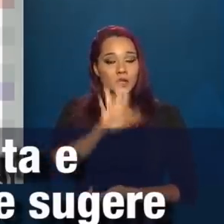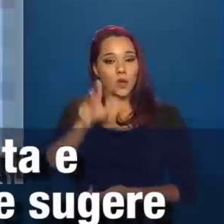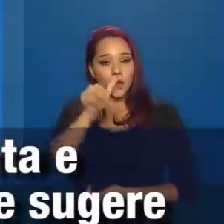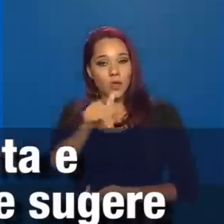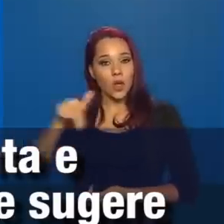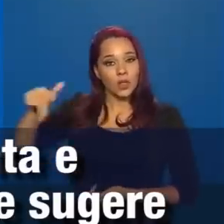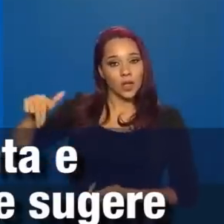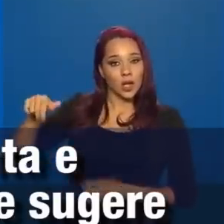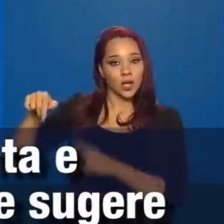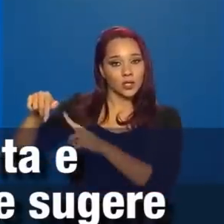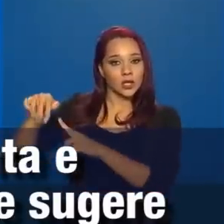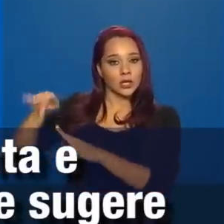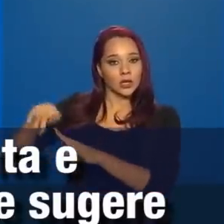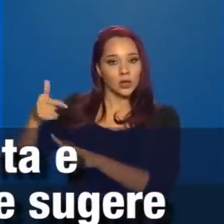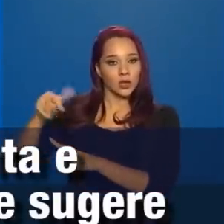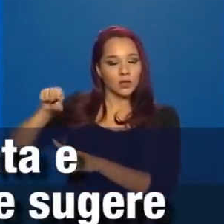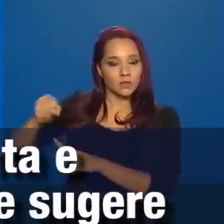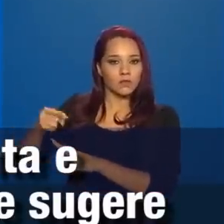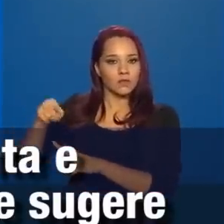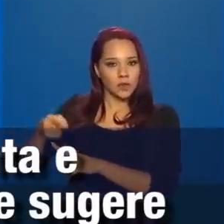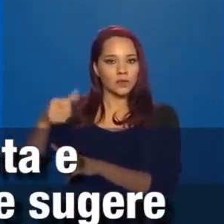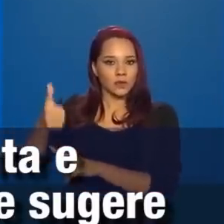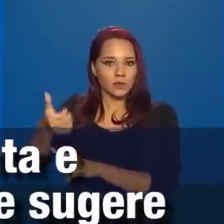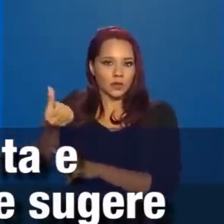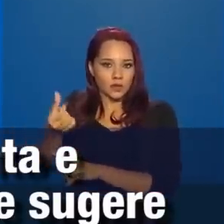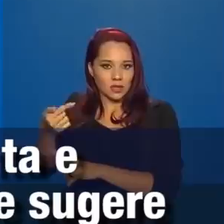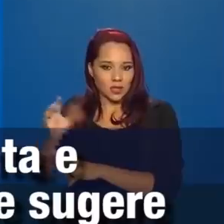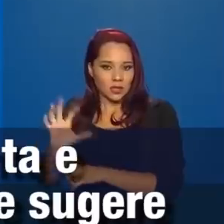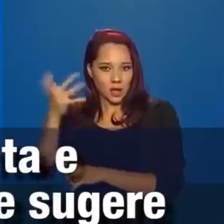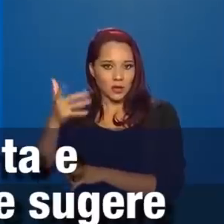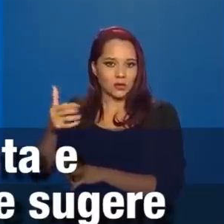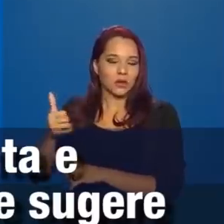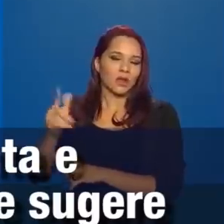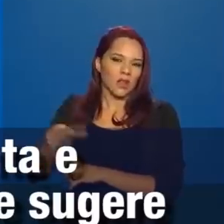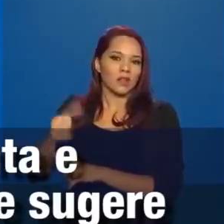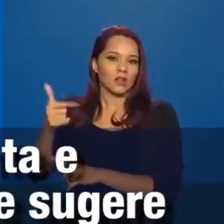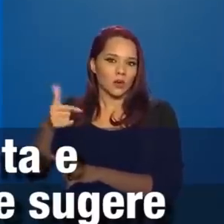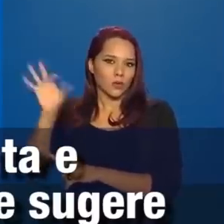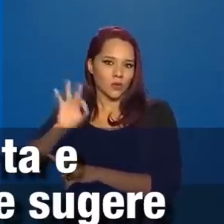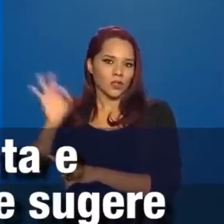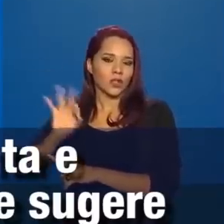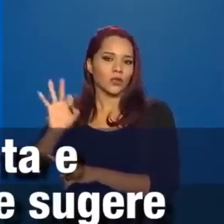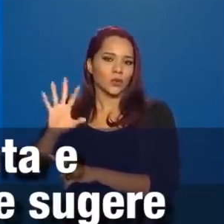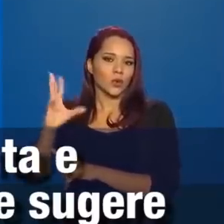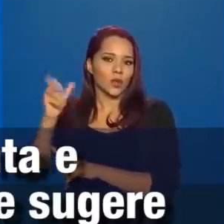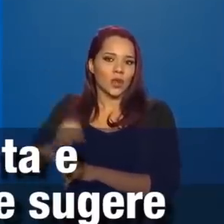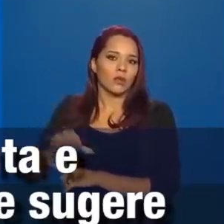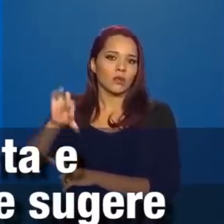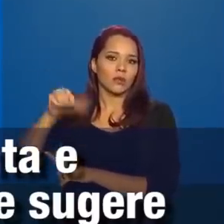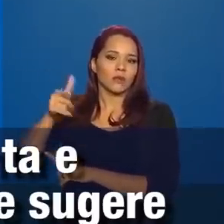Nordeste, 2.167 casos, 18% do total, 92 óbitos,